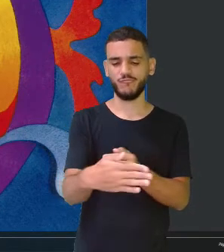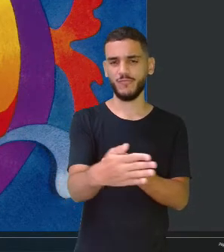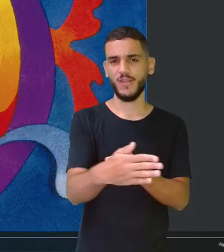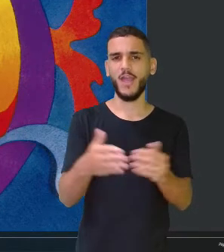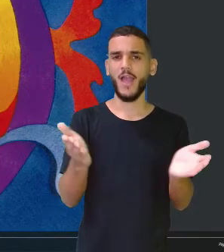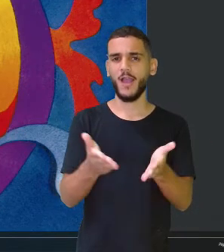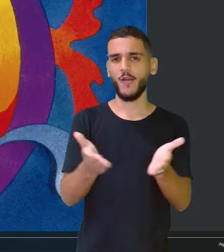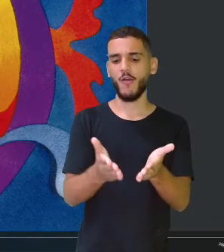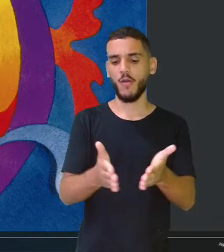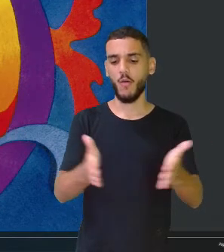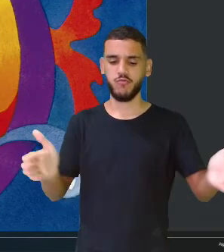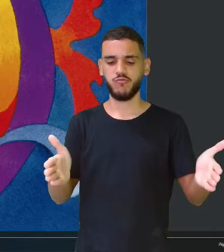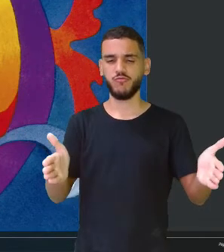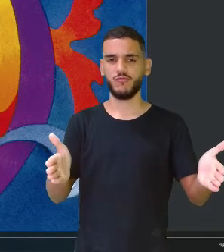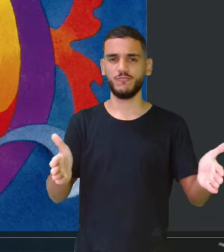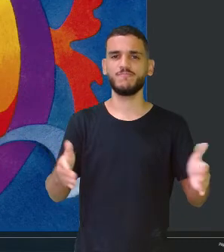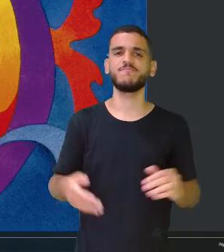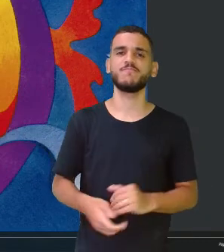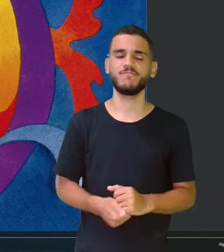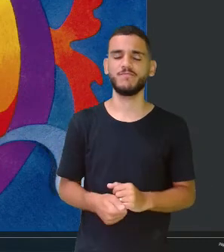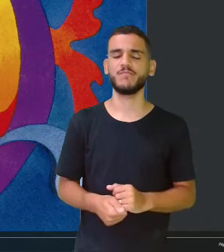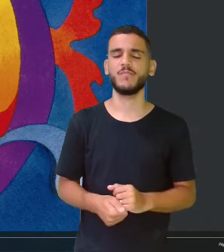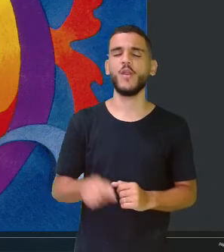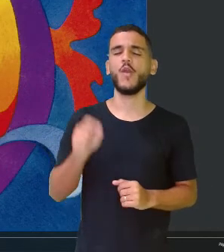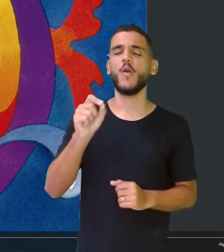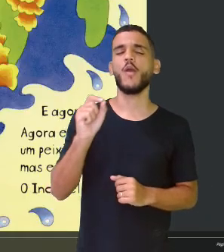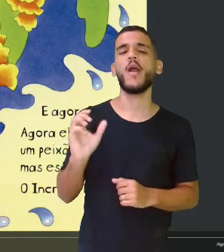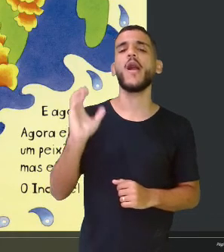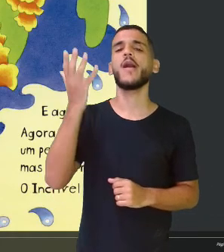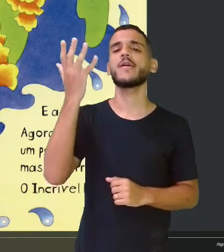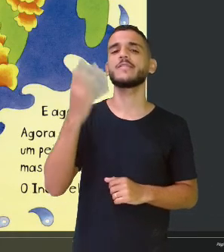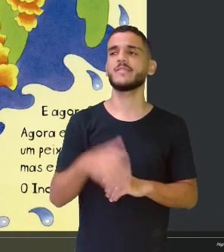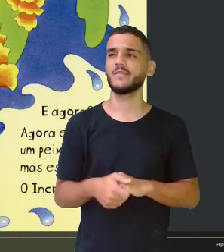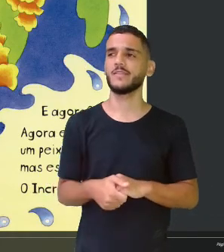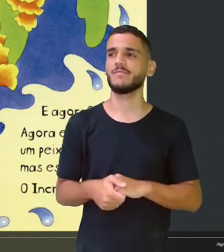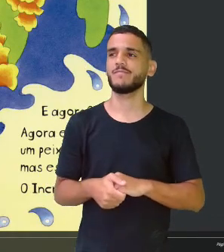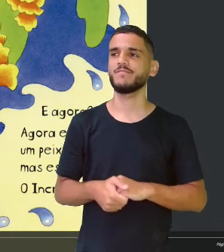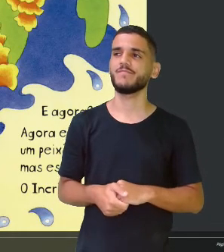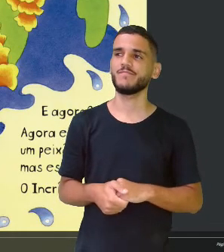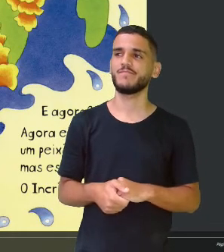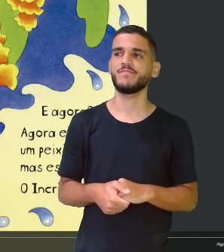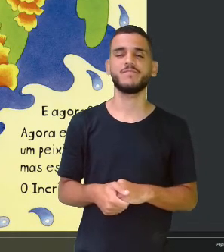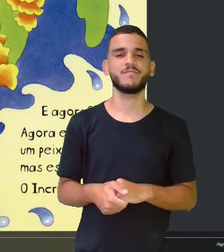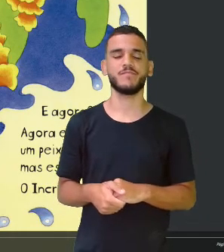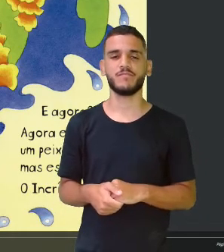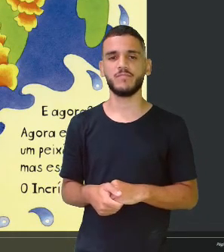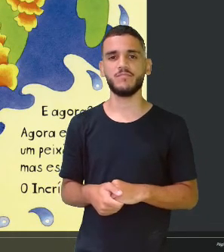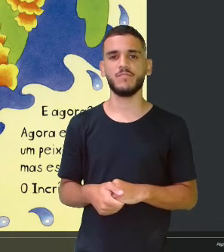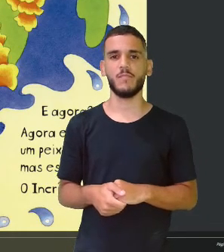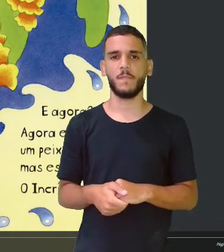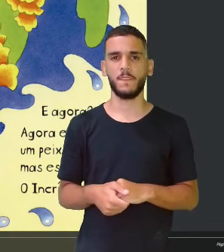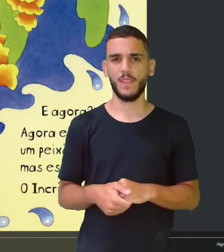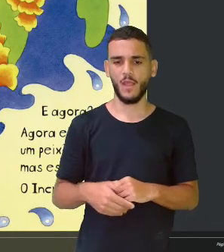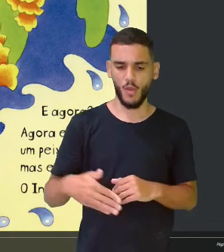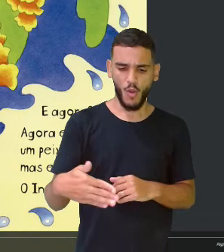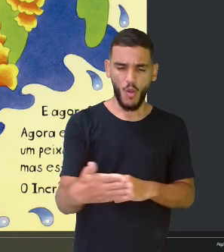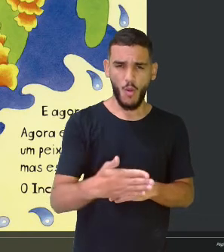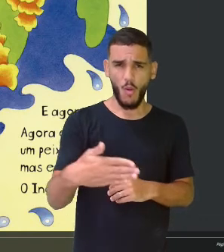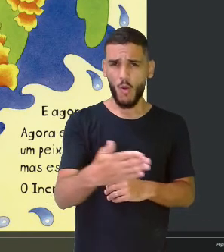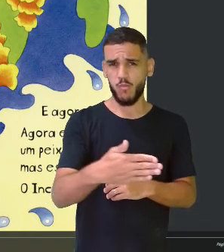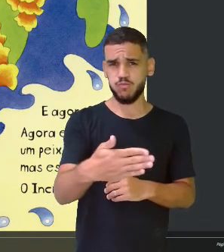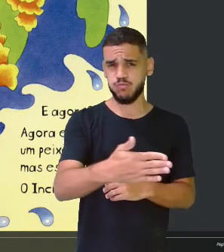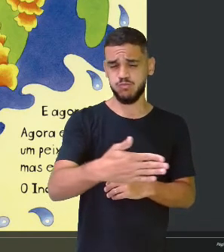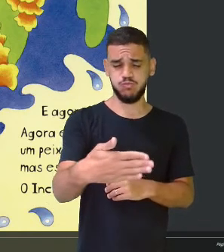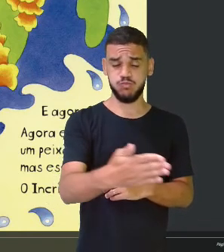um peixão. E o que será que aconteceu com esse peixão, gente? Ah, mas era um peixão tão grande, mas